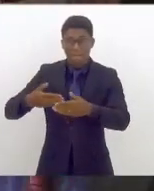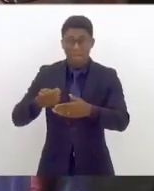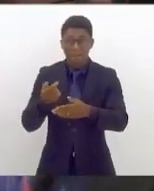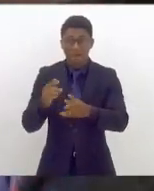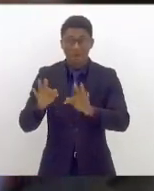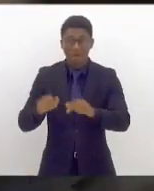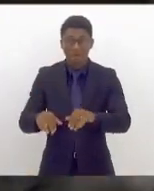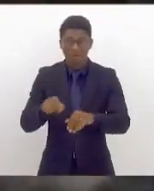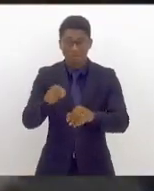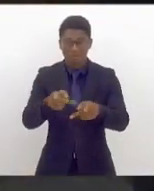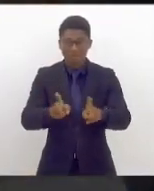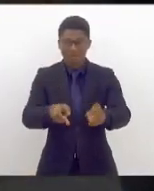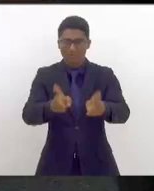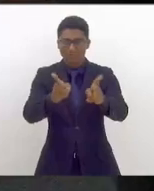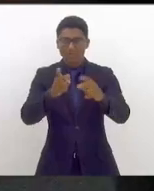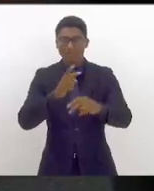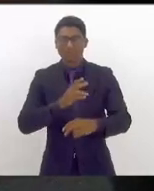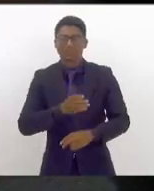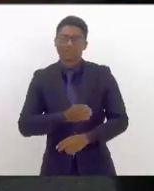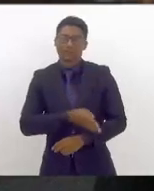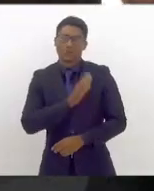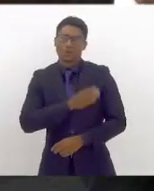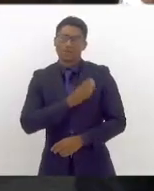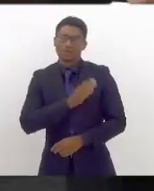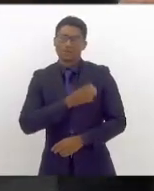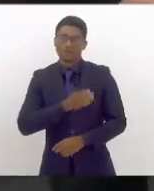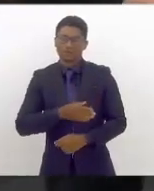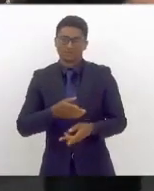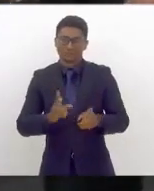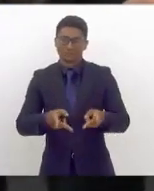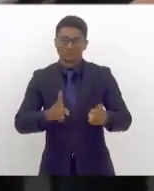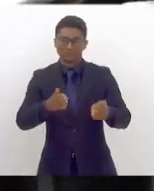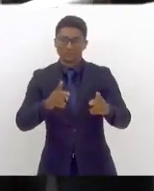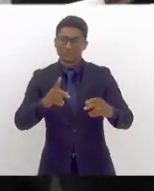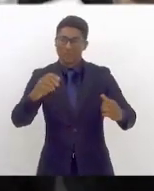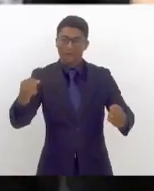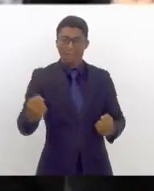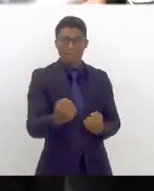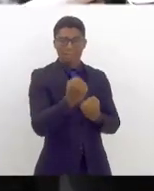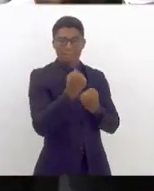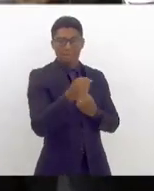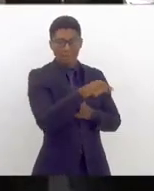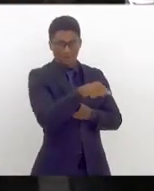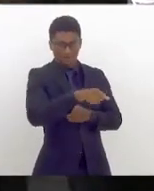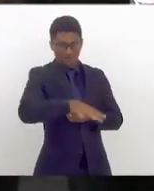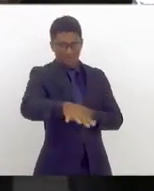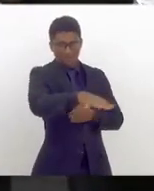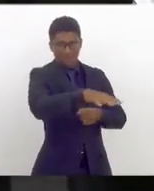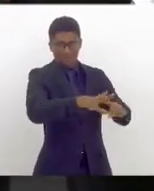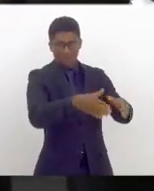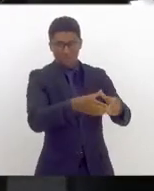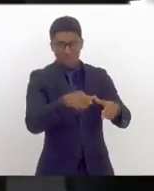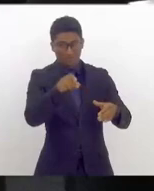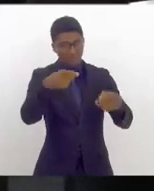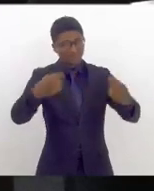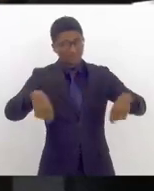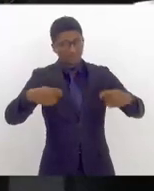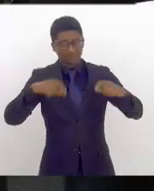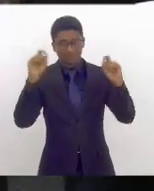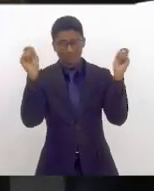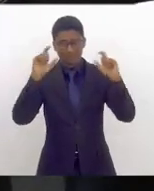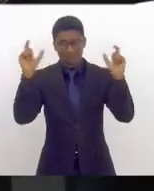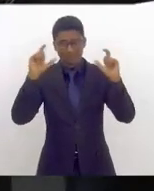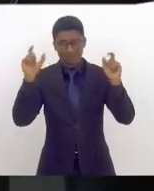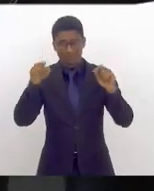demonstrando o seu bom coração parlamentar em defender essa turma Presidente vossa excelência precisa reavaliar